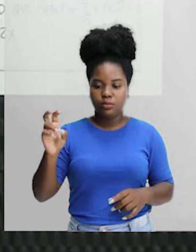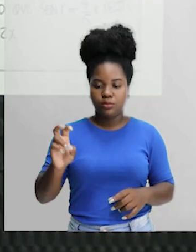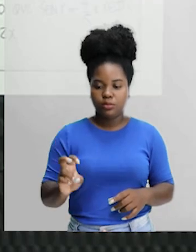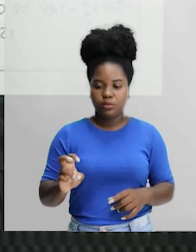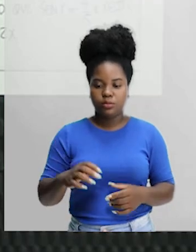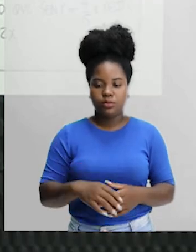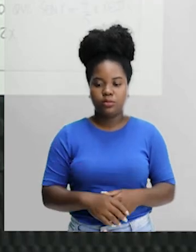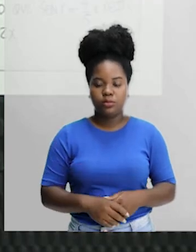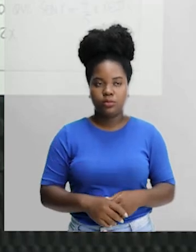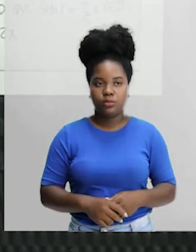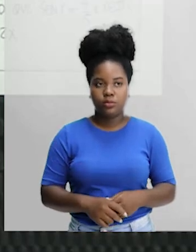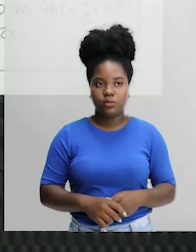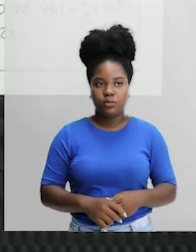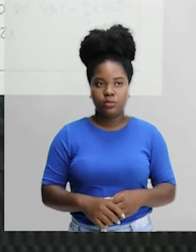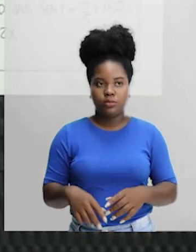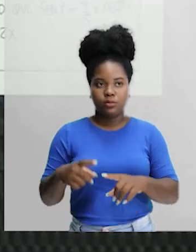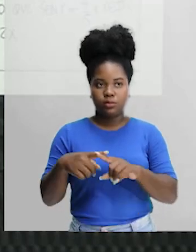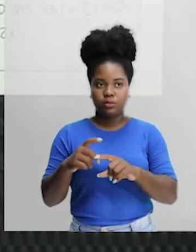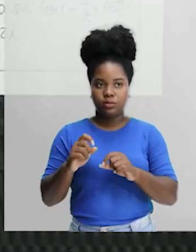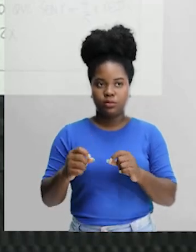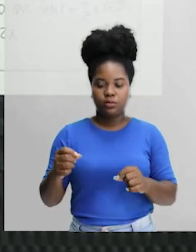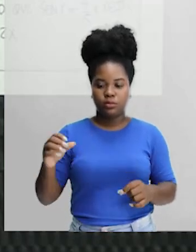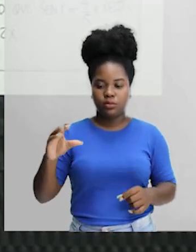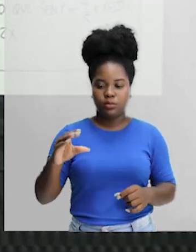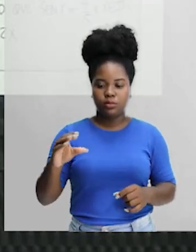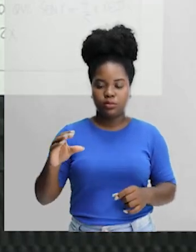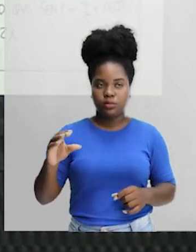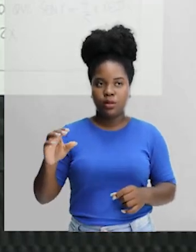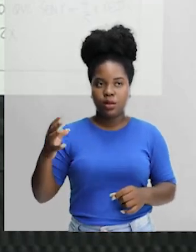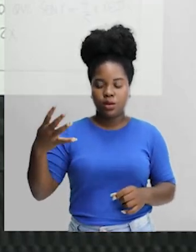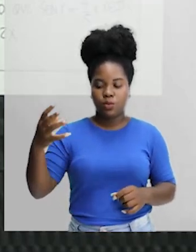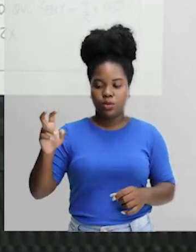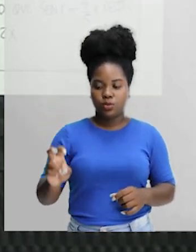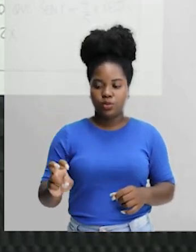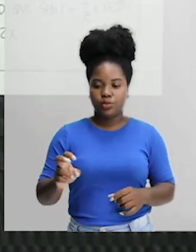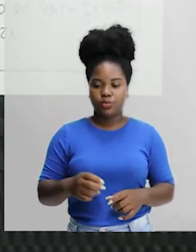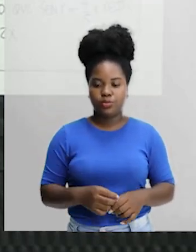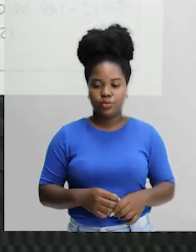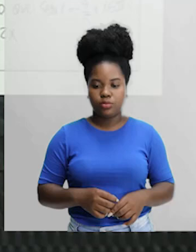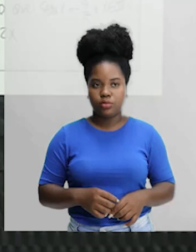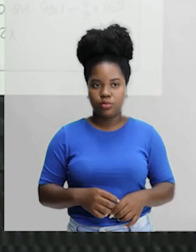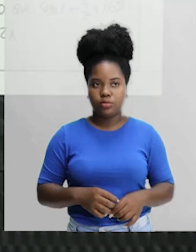3/5, multiplicado pelo cosseno de x, que é 4/5.